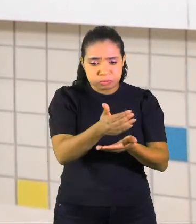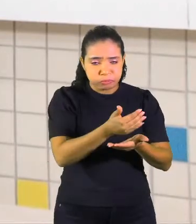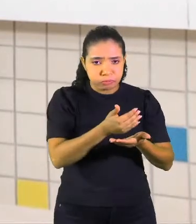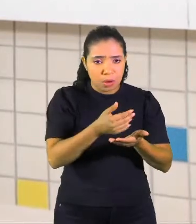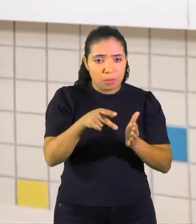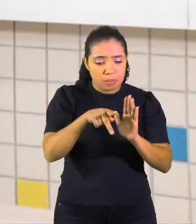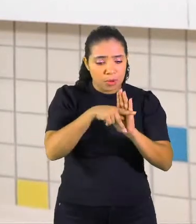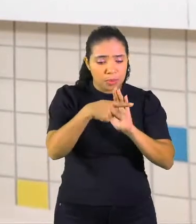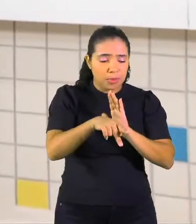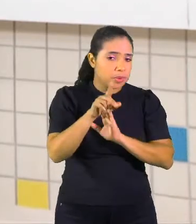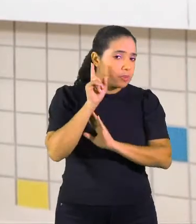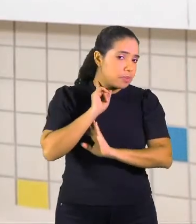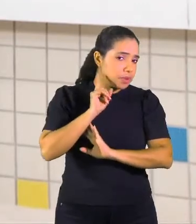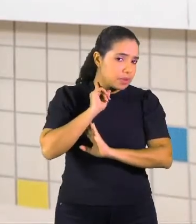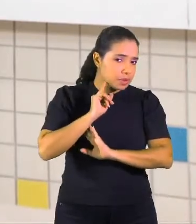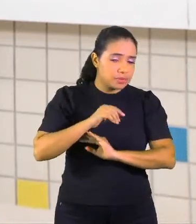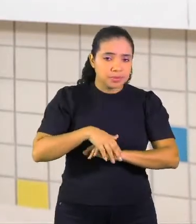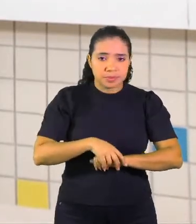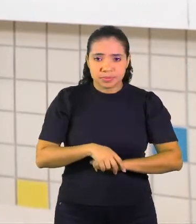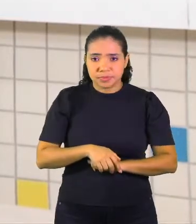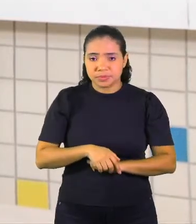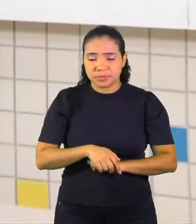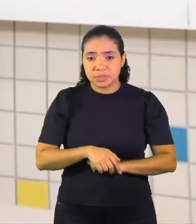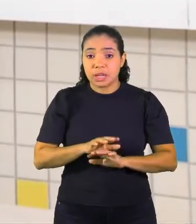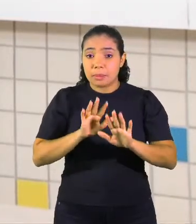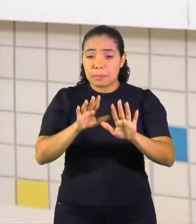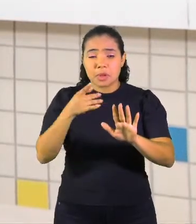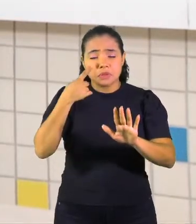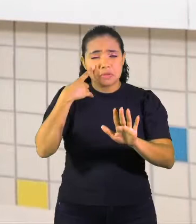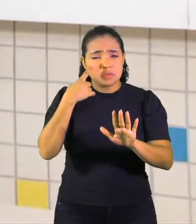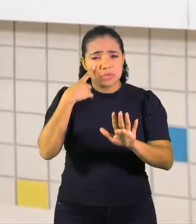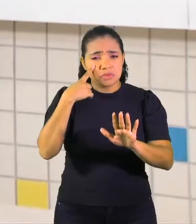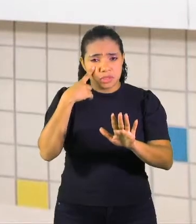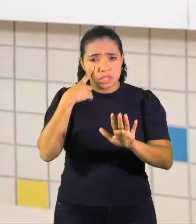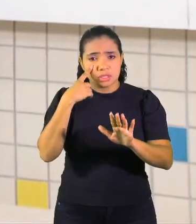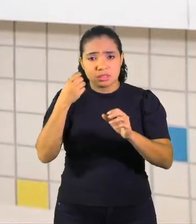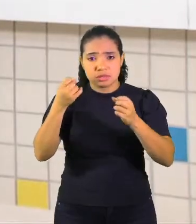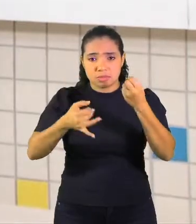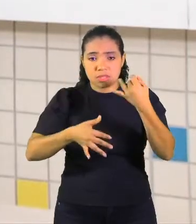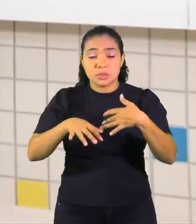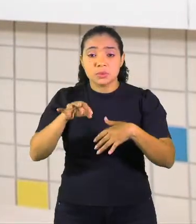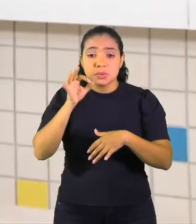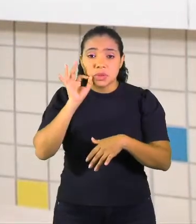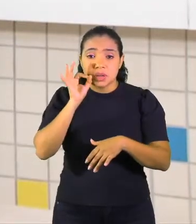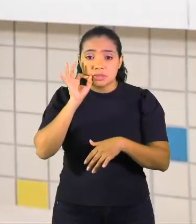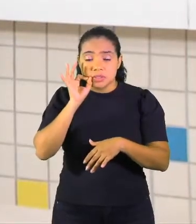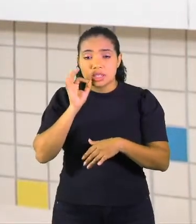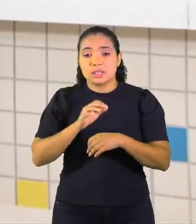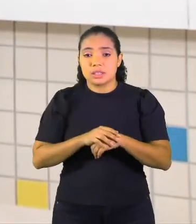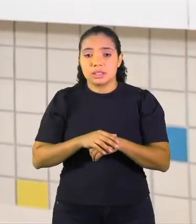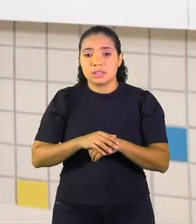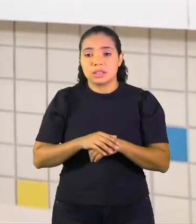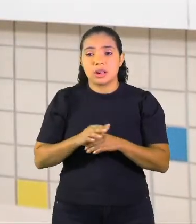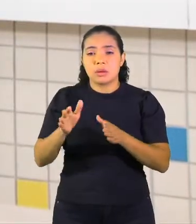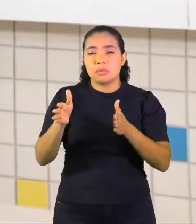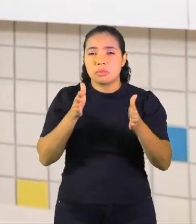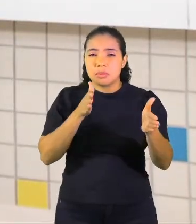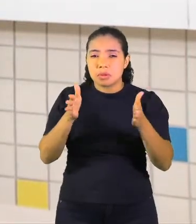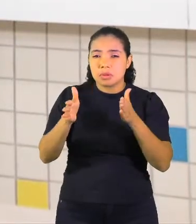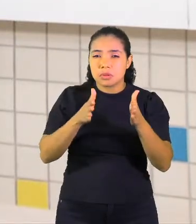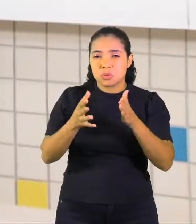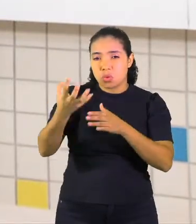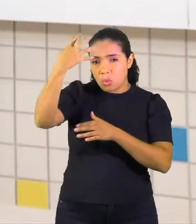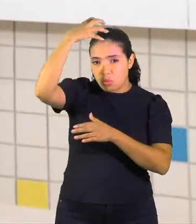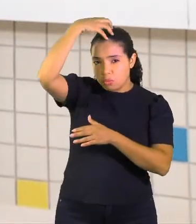Minas Gerais. Mas vamos falar novamente do café lá no tempo do